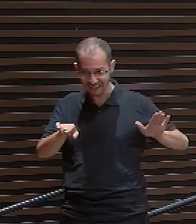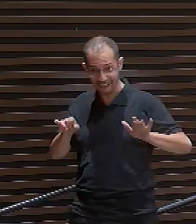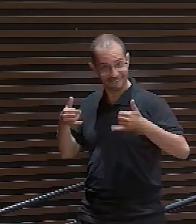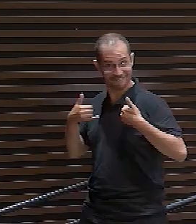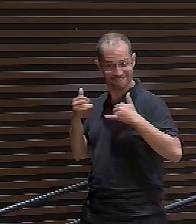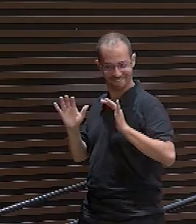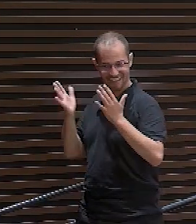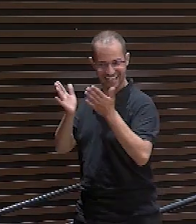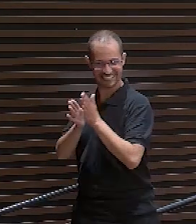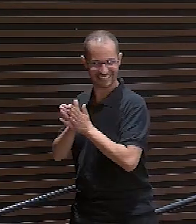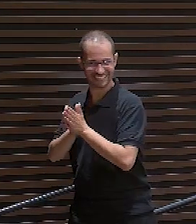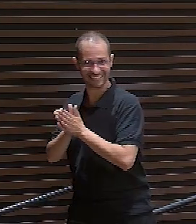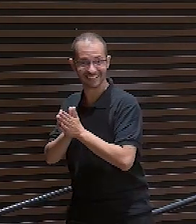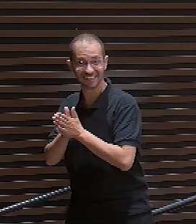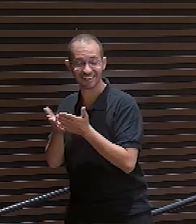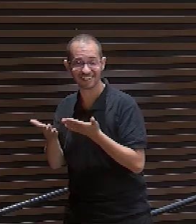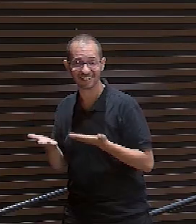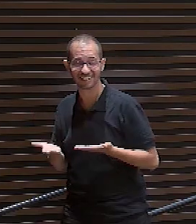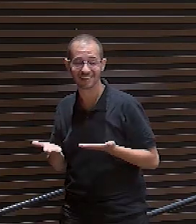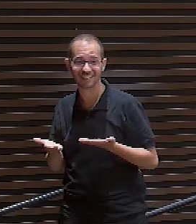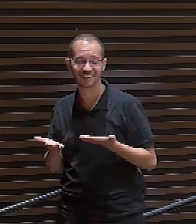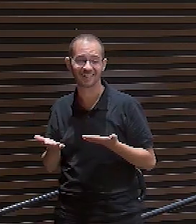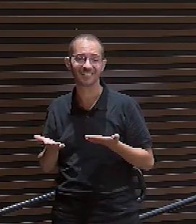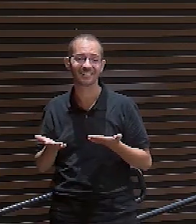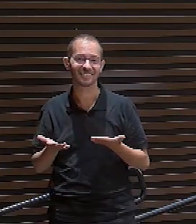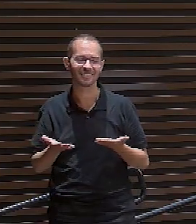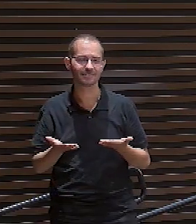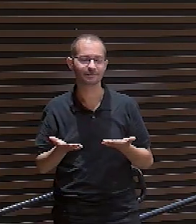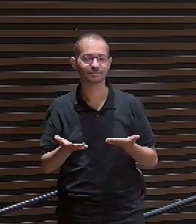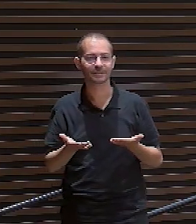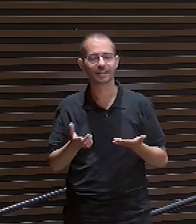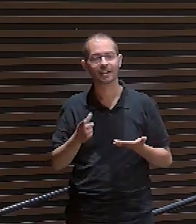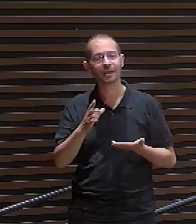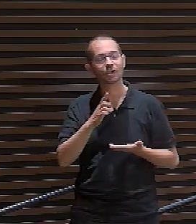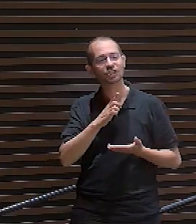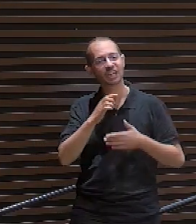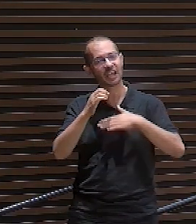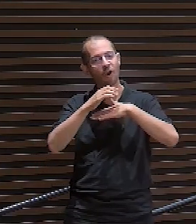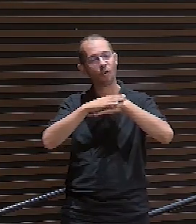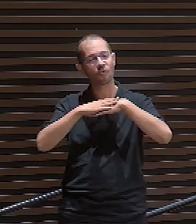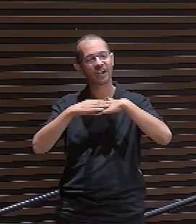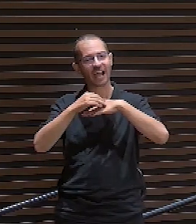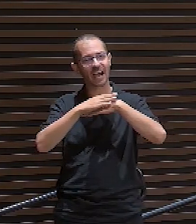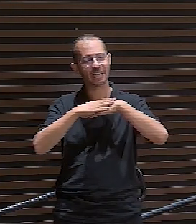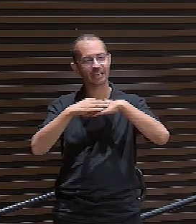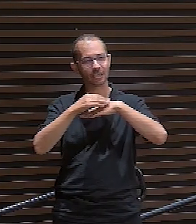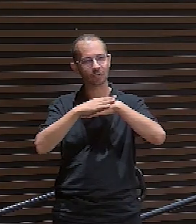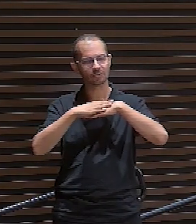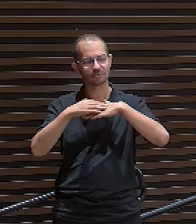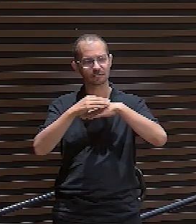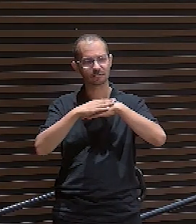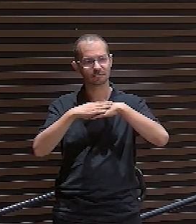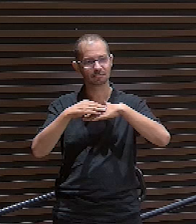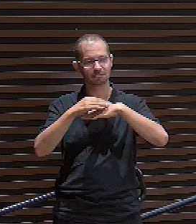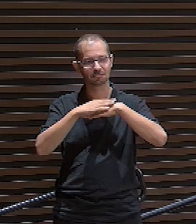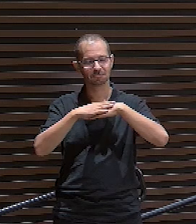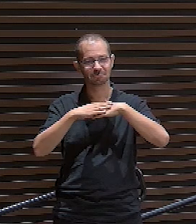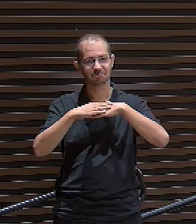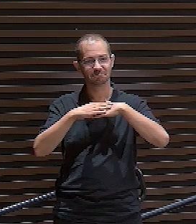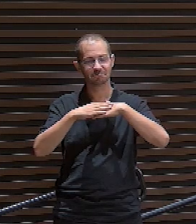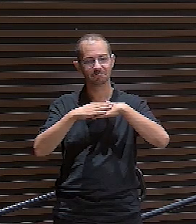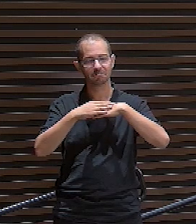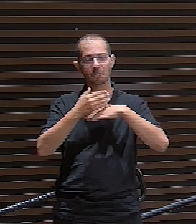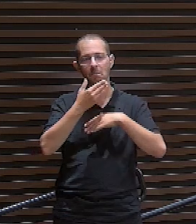Eu tinha um apreço por Churchill, porque Churchill, aquele primeiro-ministro